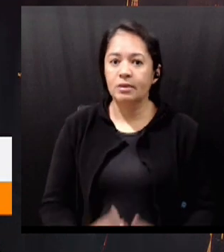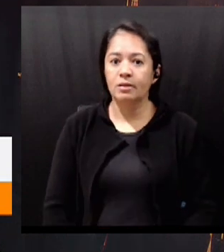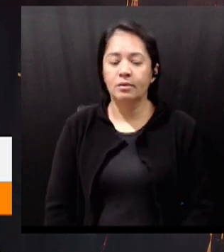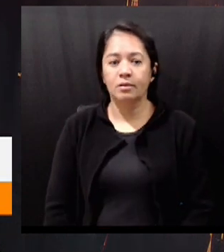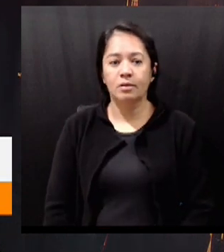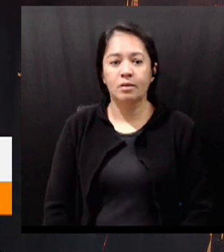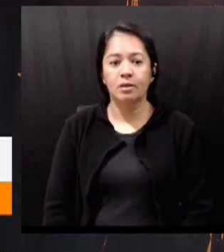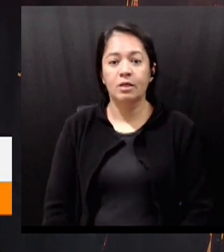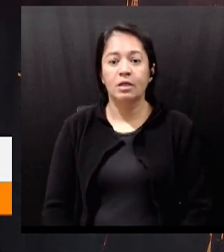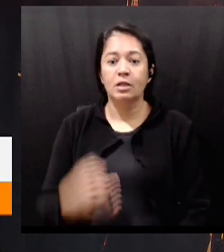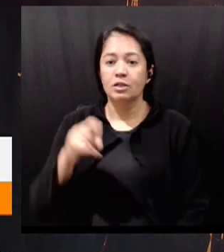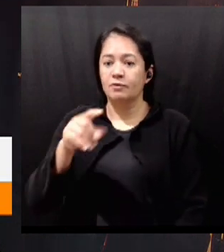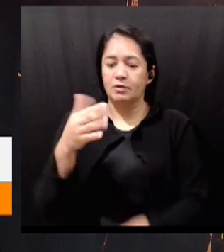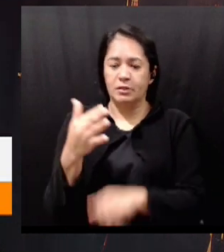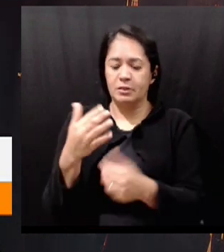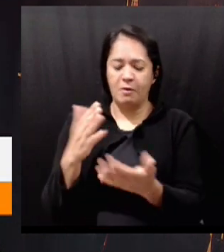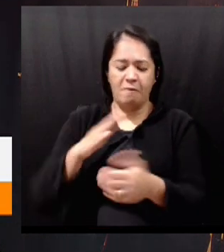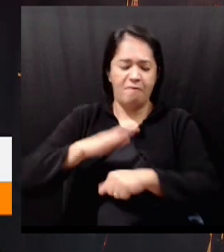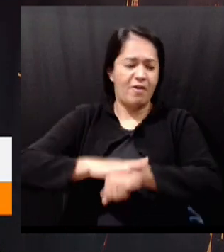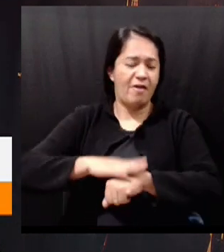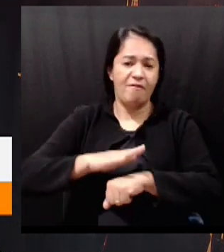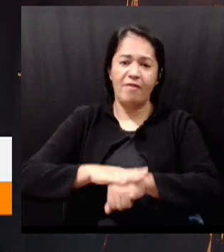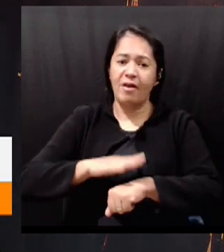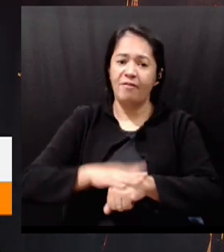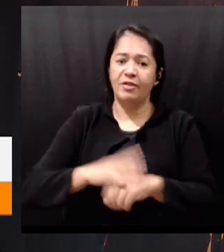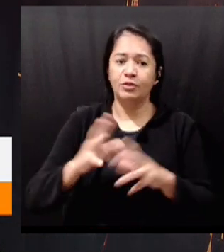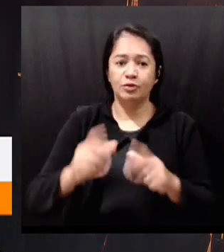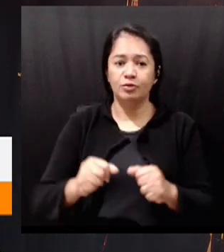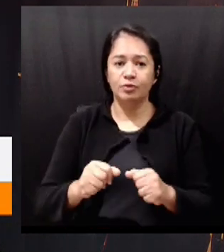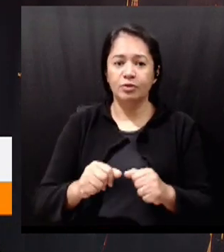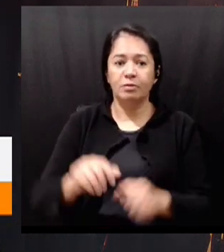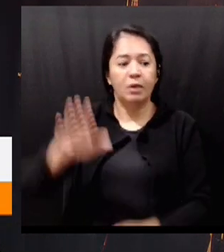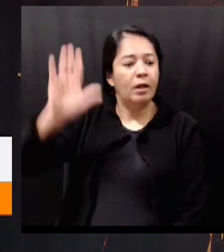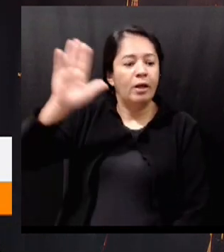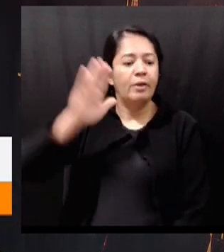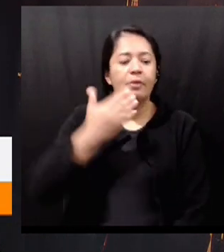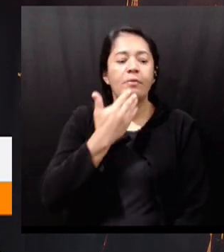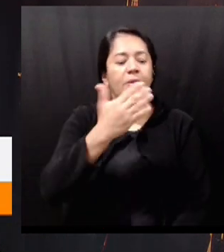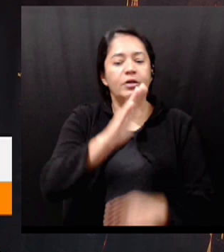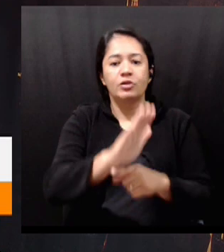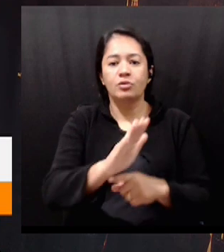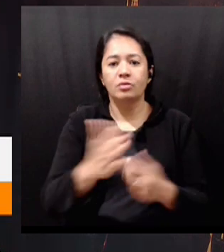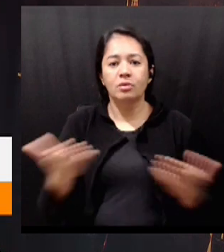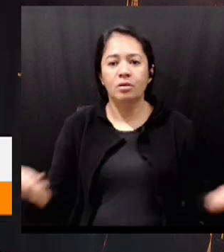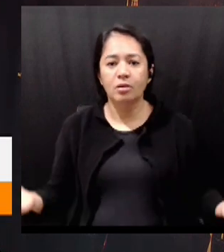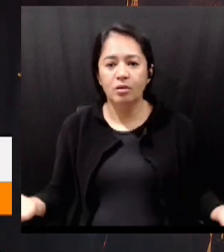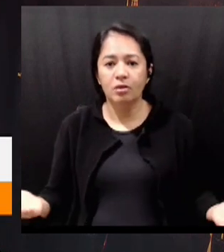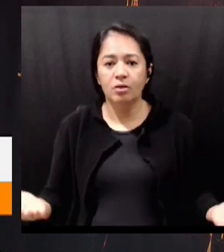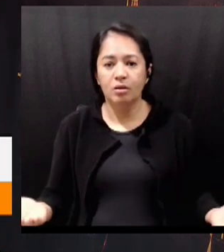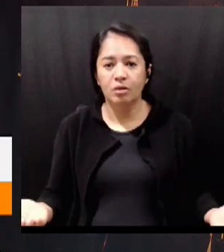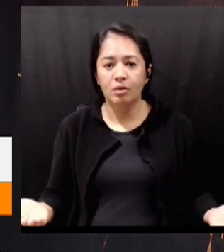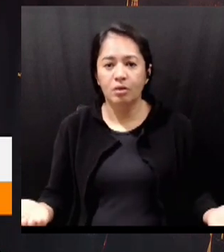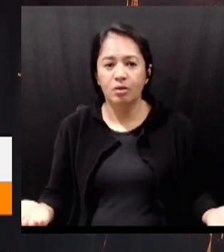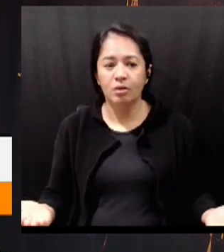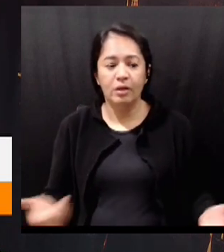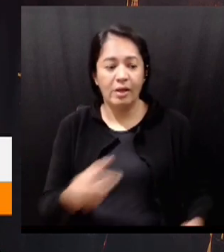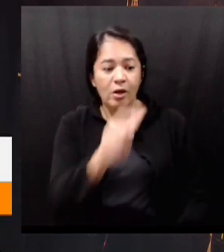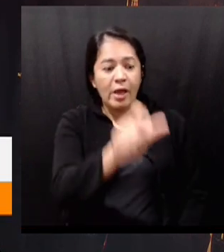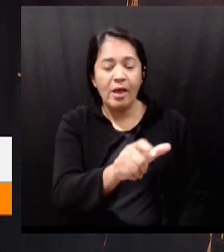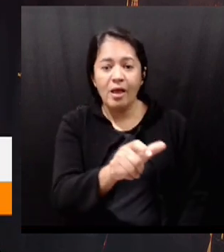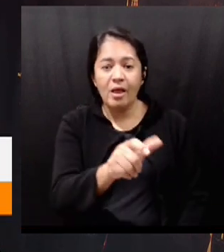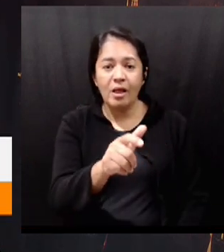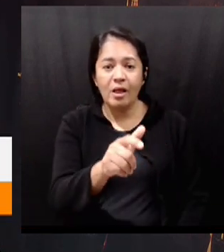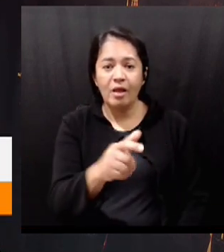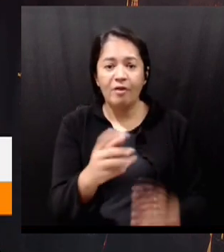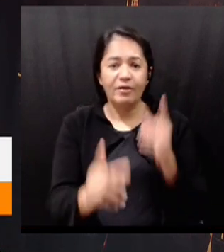tudo e não ergue a mão e fala, oh, eu preciso de ajuda, a pessoa não vai adivinhar. Né?